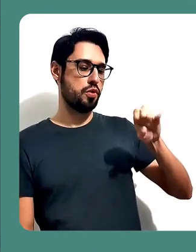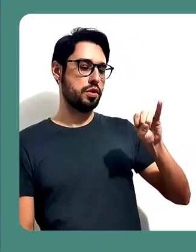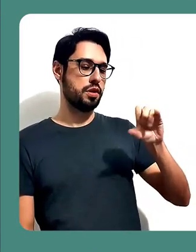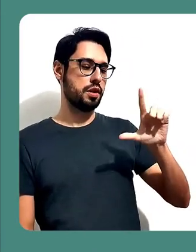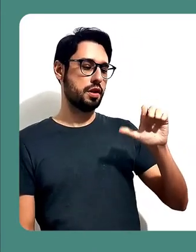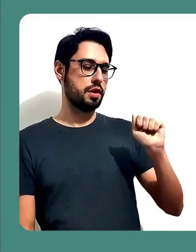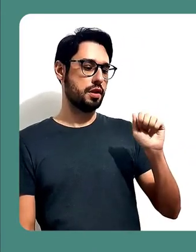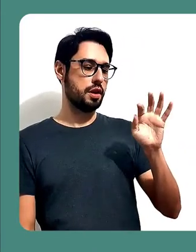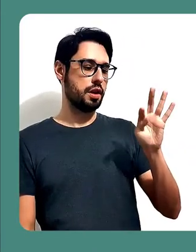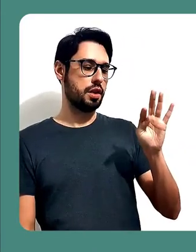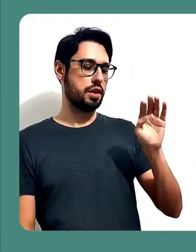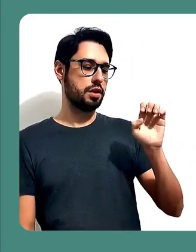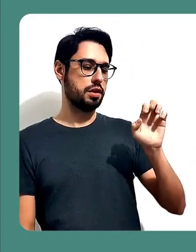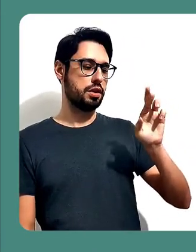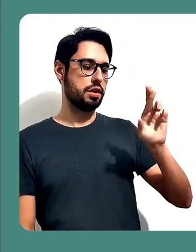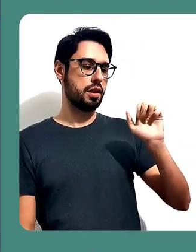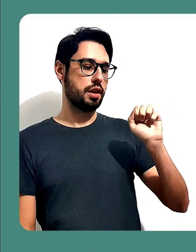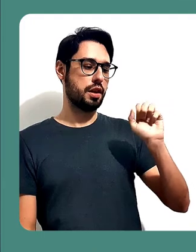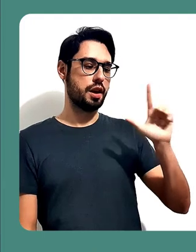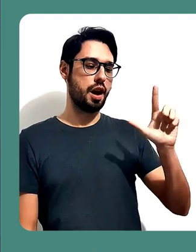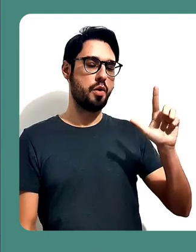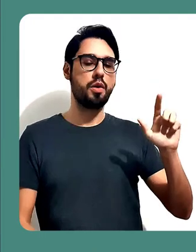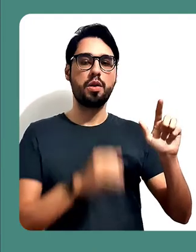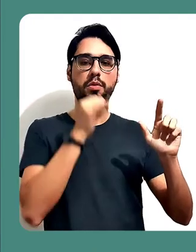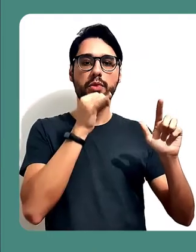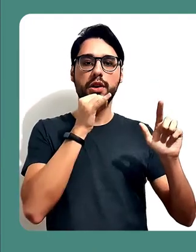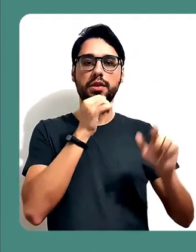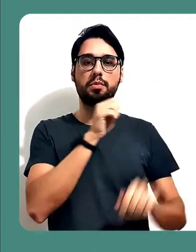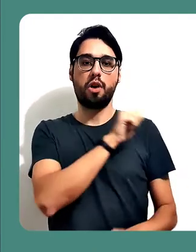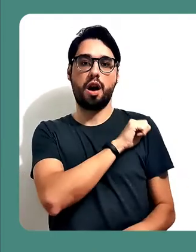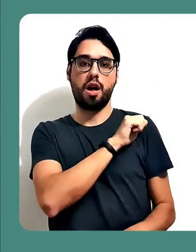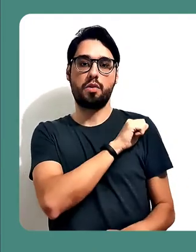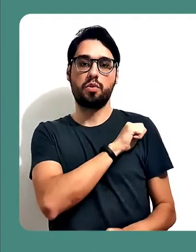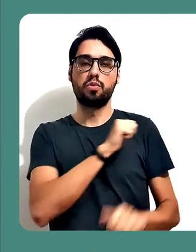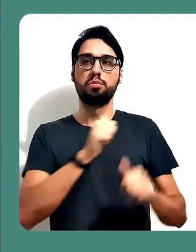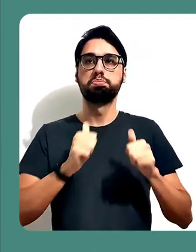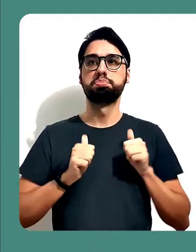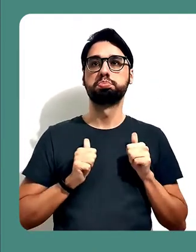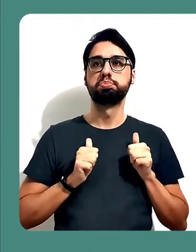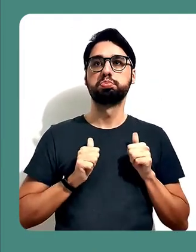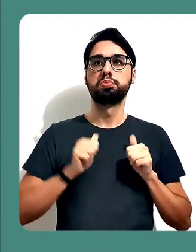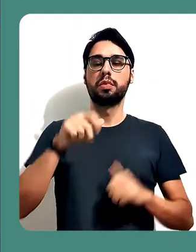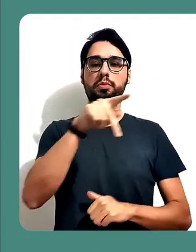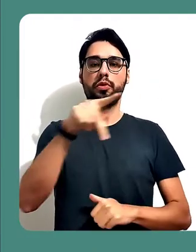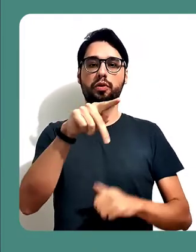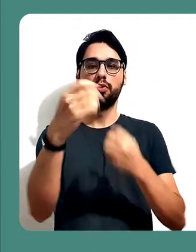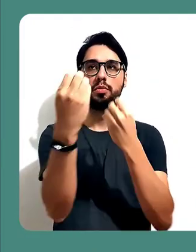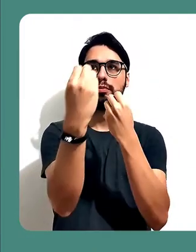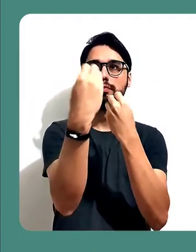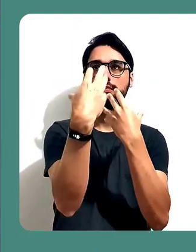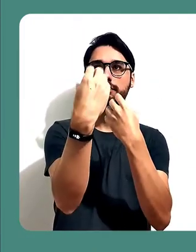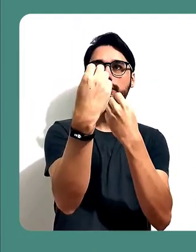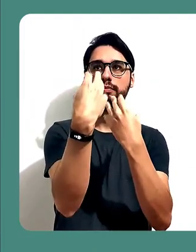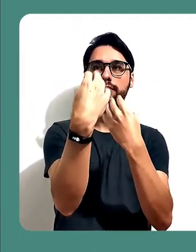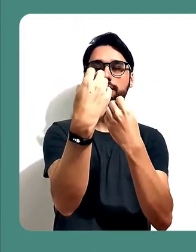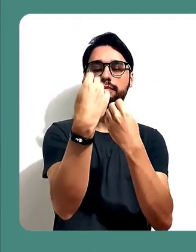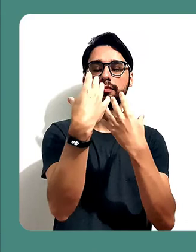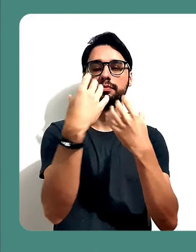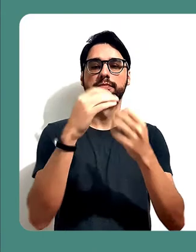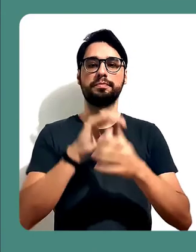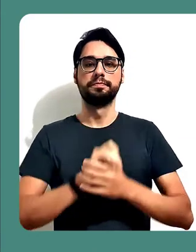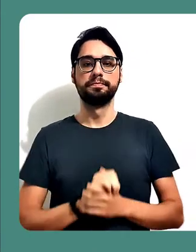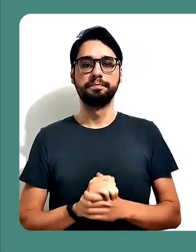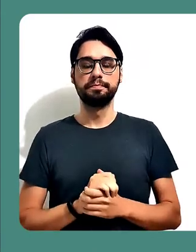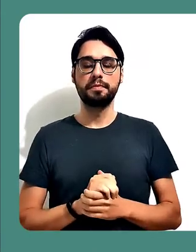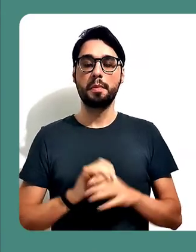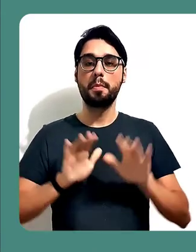ser muito útil quando envolve uma comunicação unilateral é o unidirecional como por exemplo